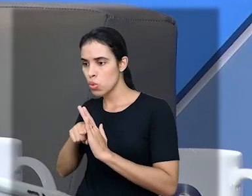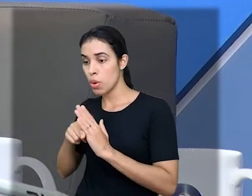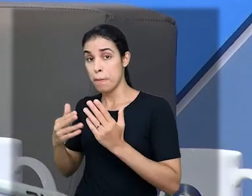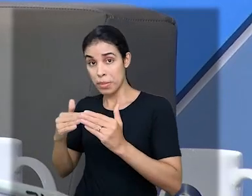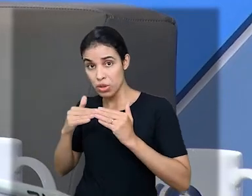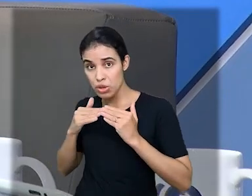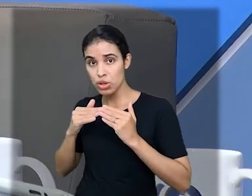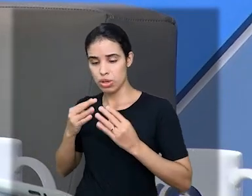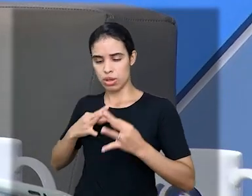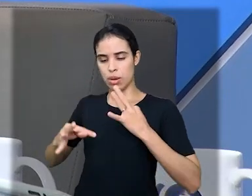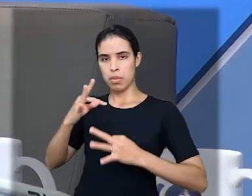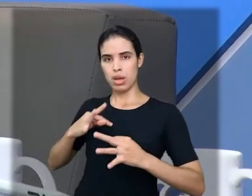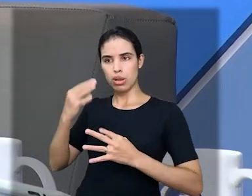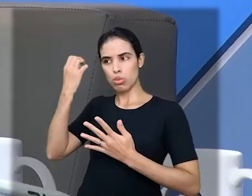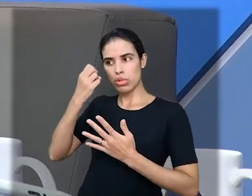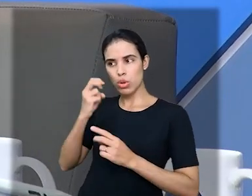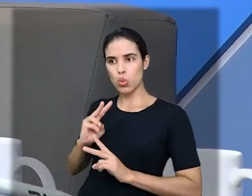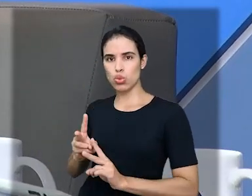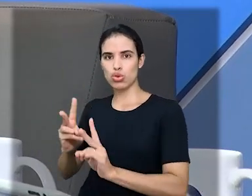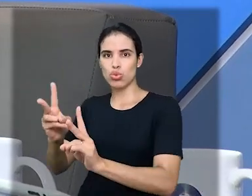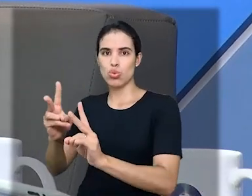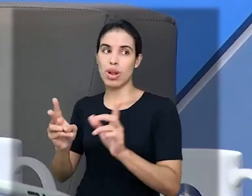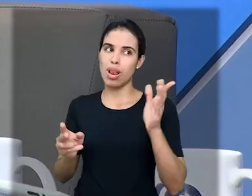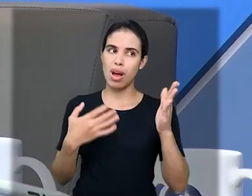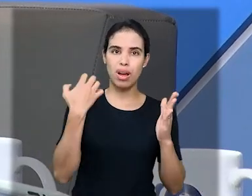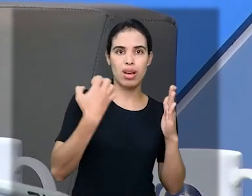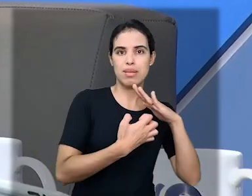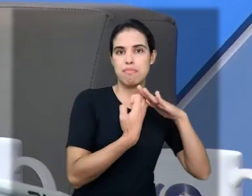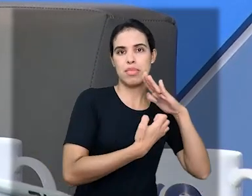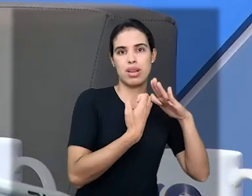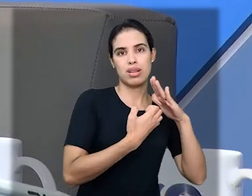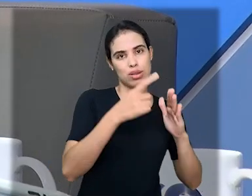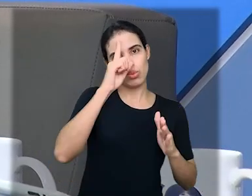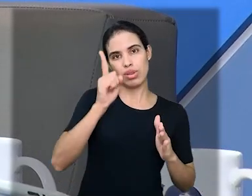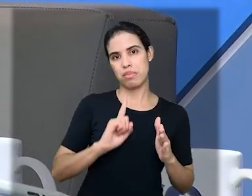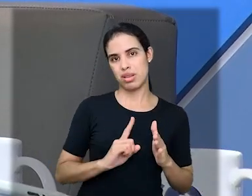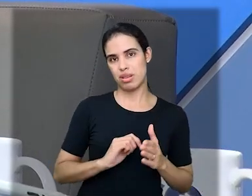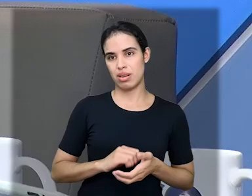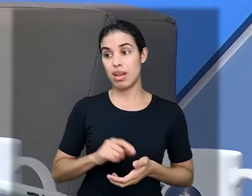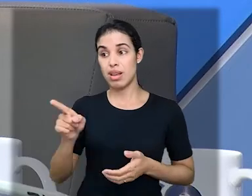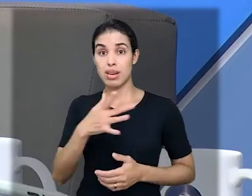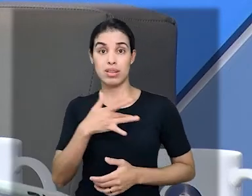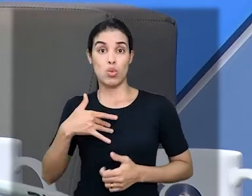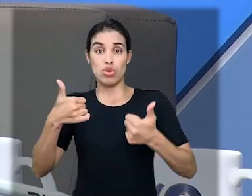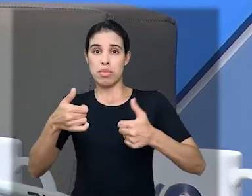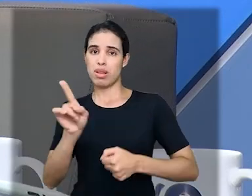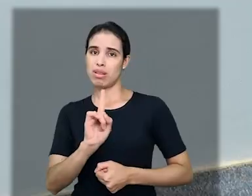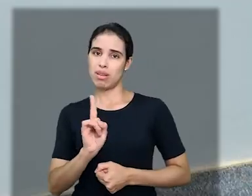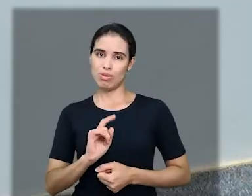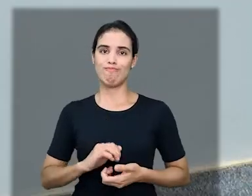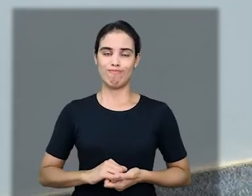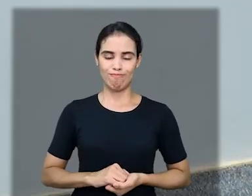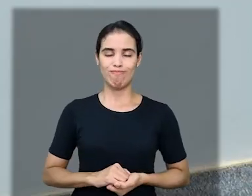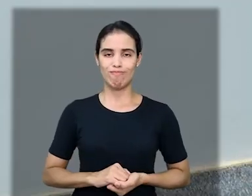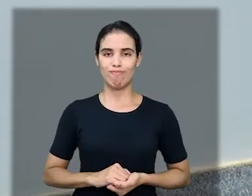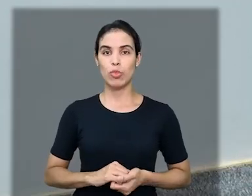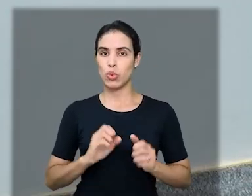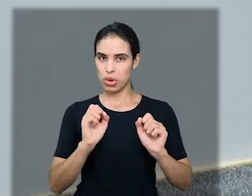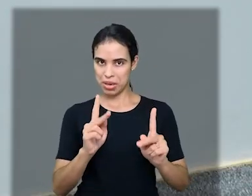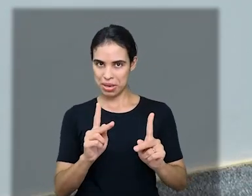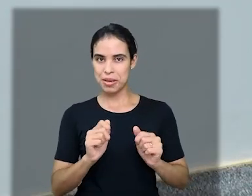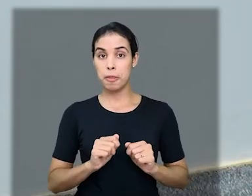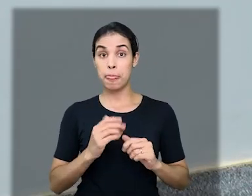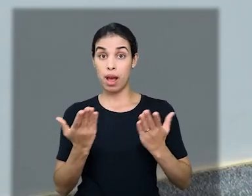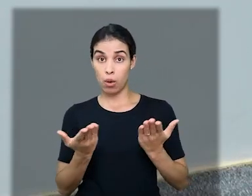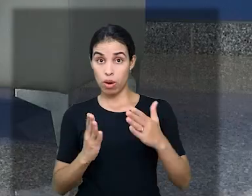para ter renovado o seu benefício previdenciário, porque não tinha condições de saúde de retornar ao trabalho. Ok, agora a gente